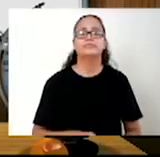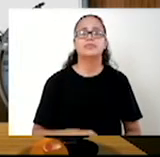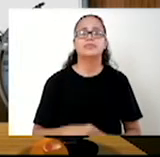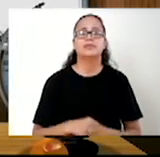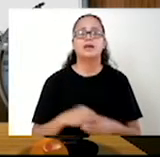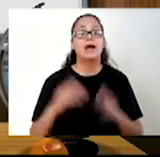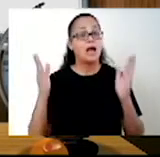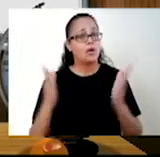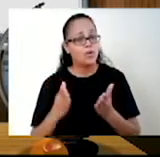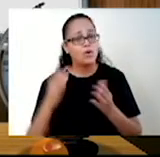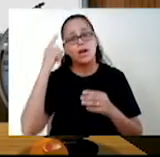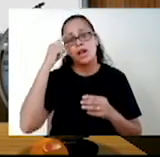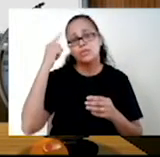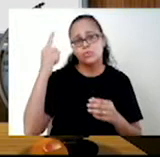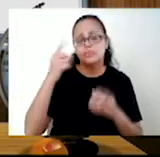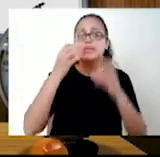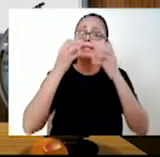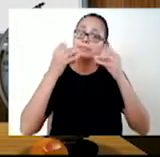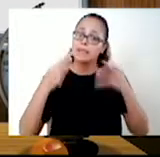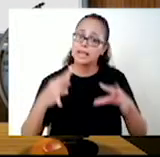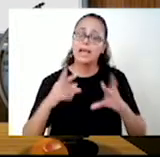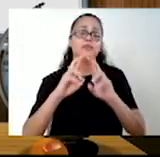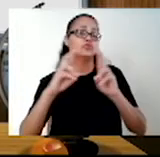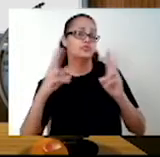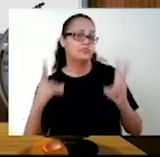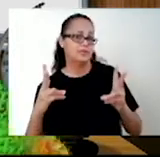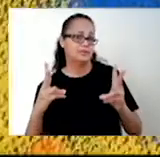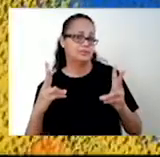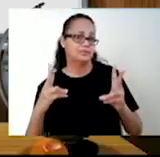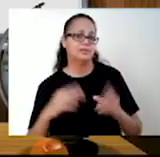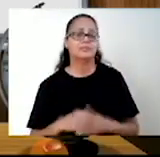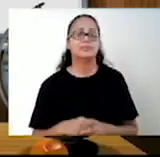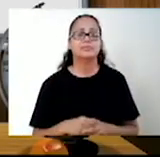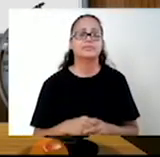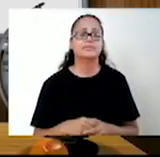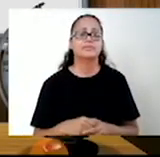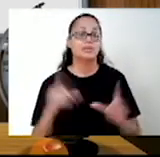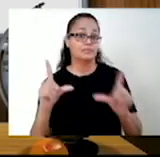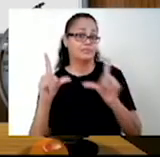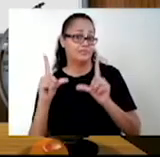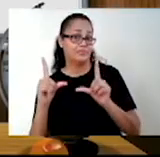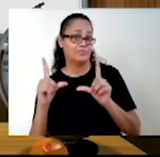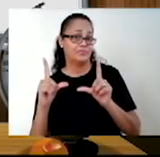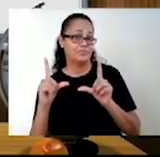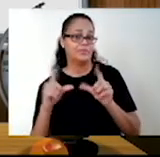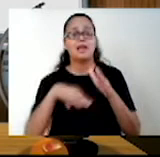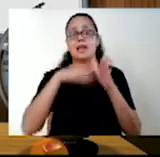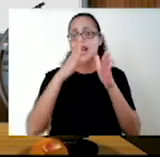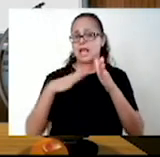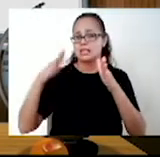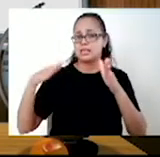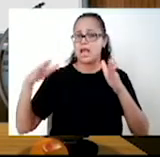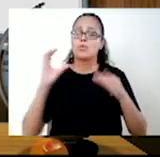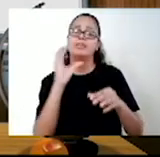agora tirar todas as dúvidas e explicar a diferença entre os sistemas. Os furacões nascem sobre as águas